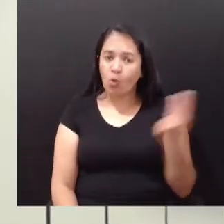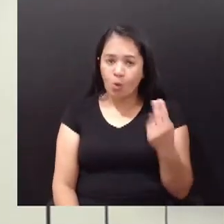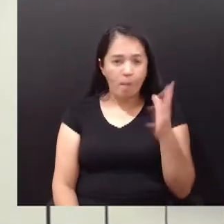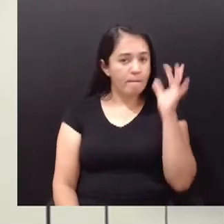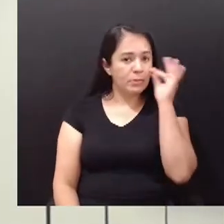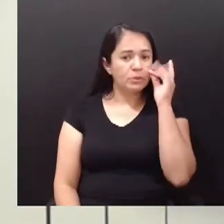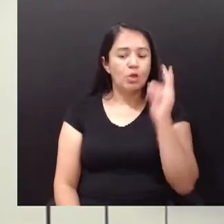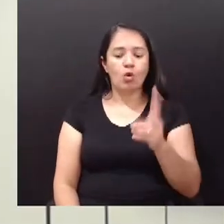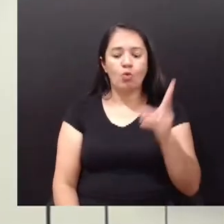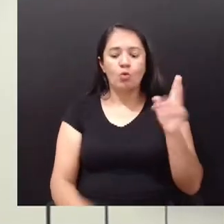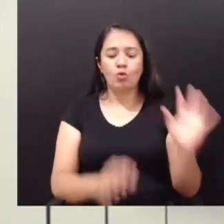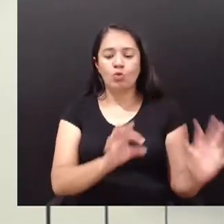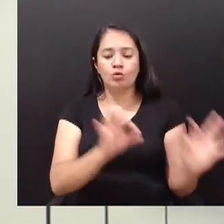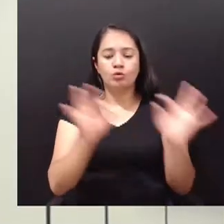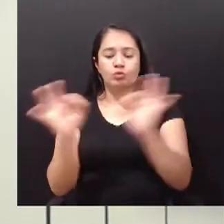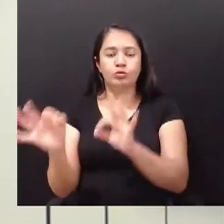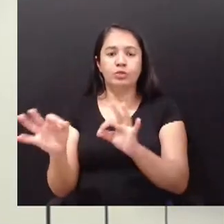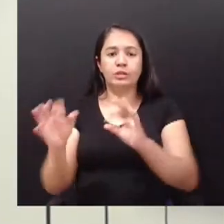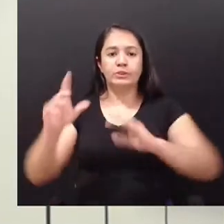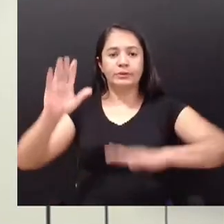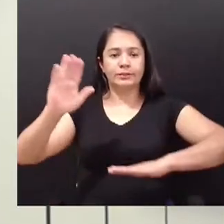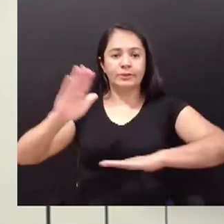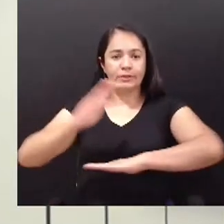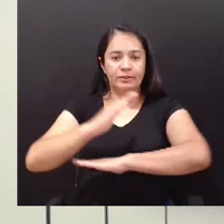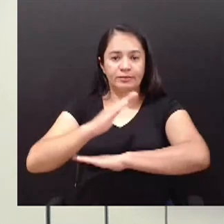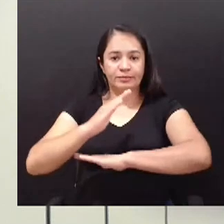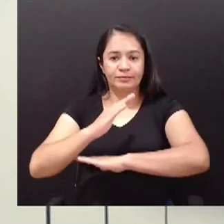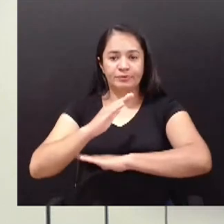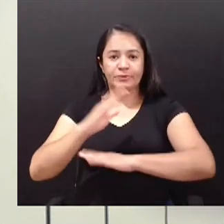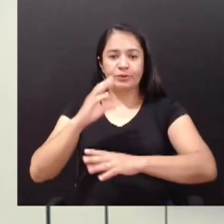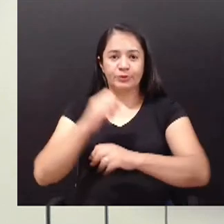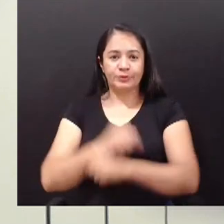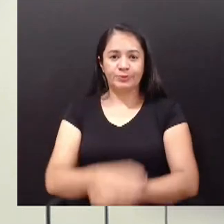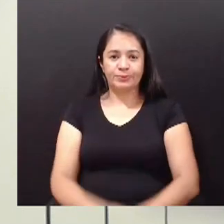gente, que a TV Câmara Campinas transmite na íntegra.